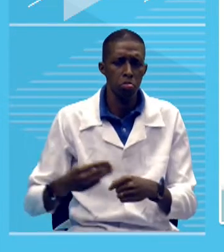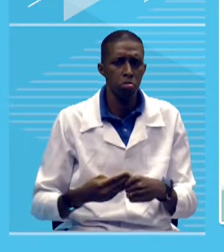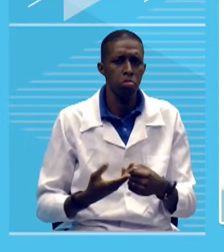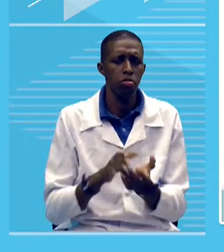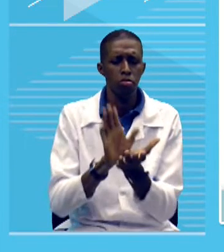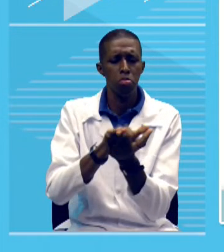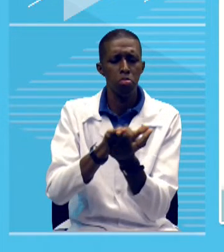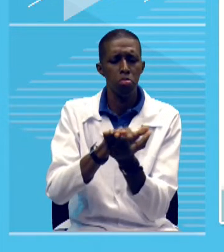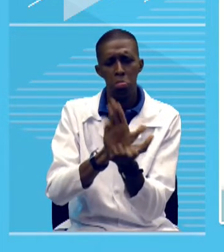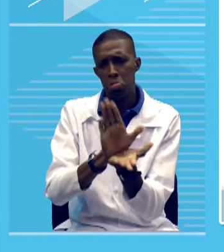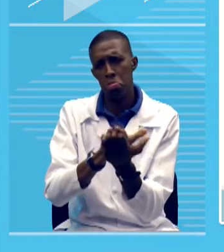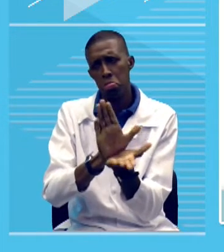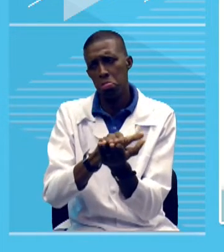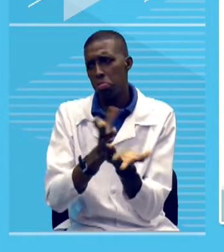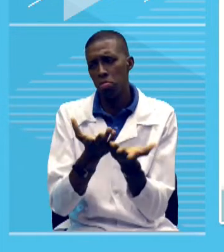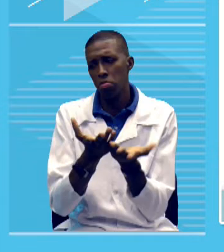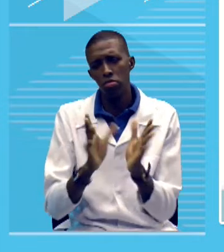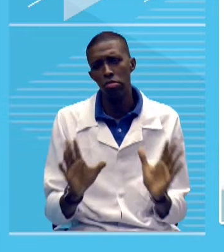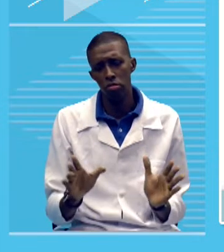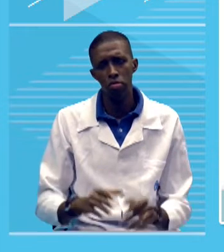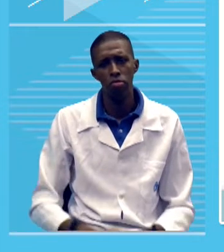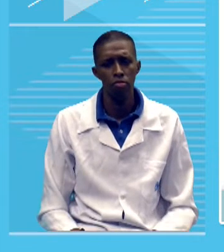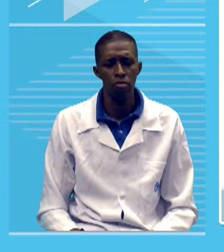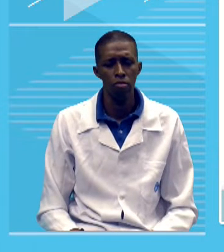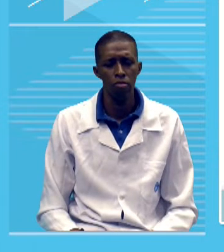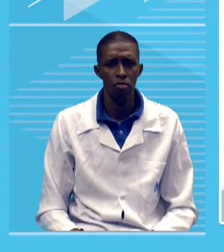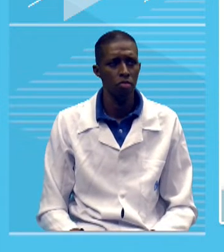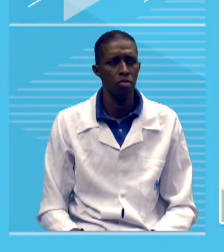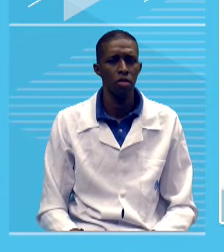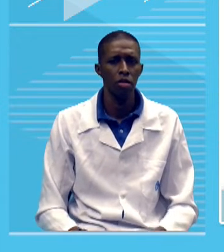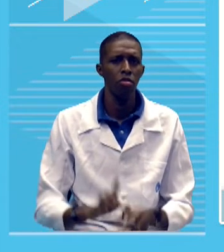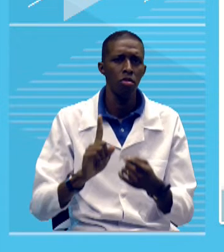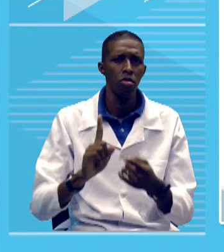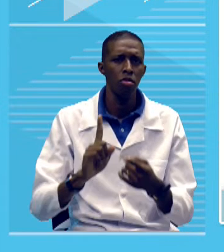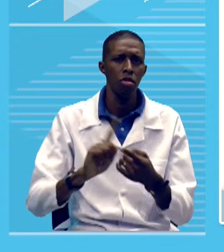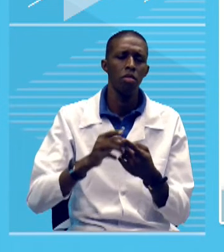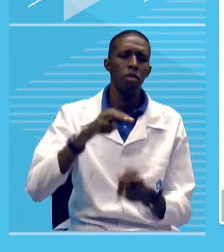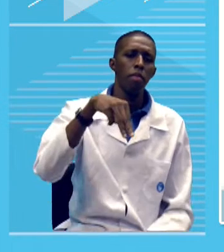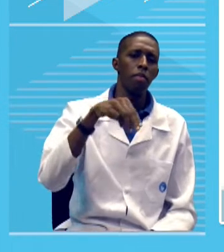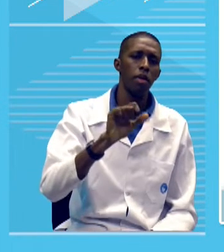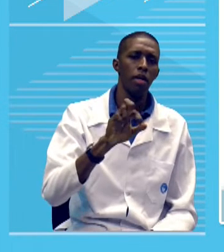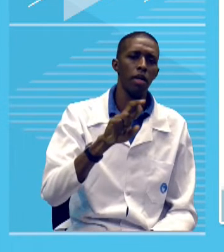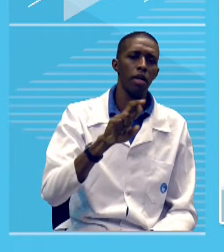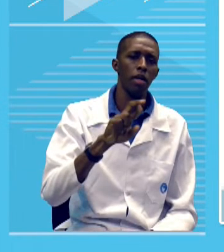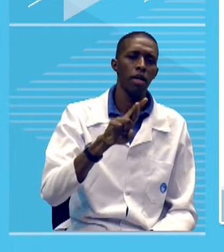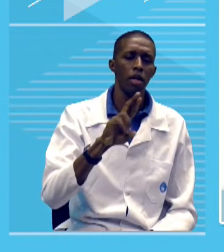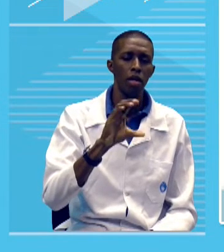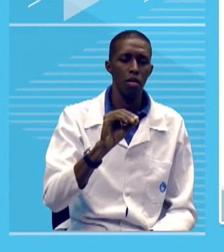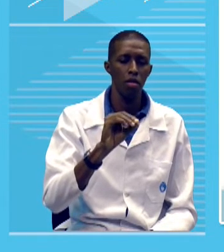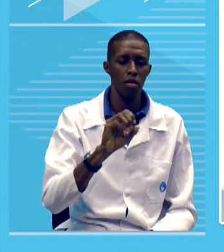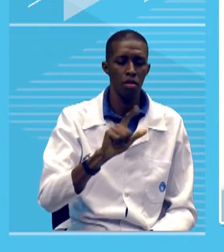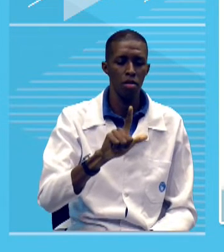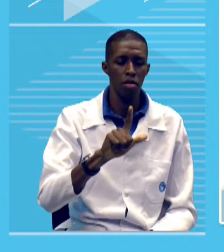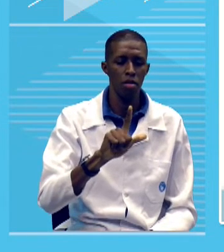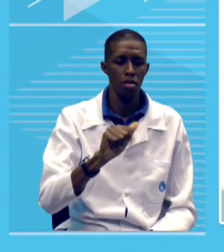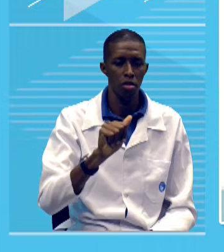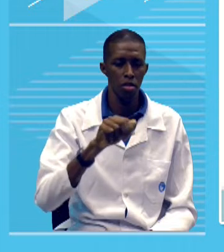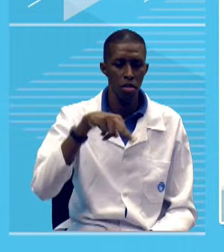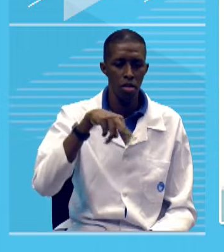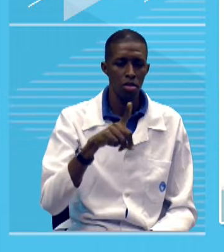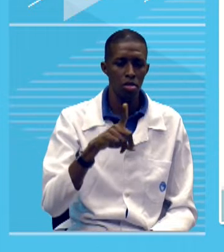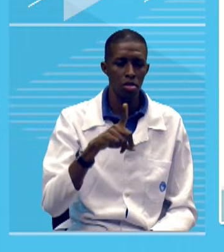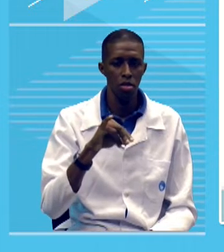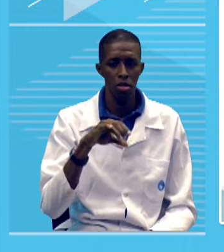Paulistana e como na região ali de marcolândia não na região tem